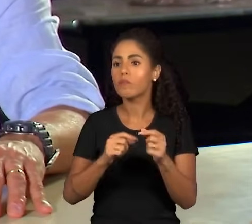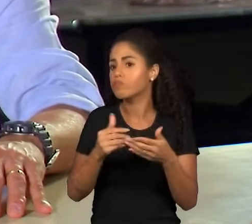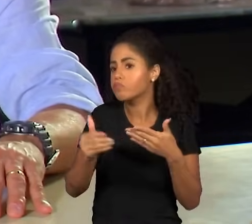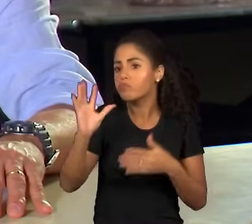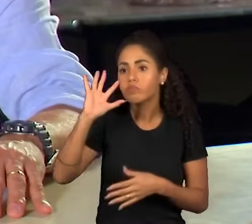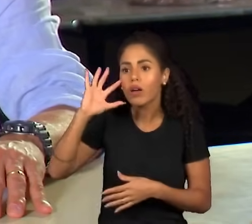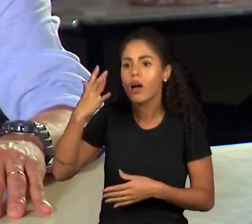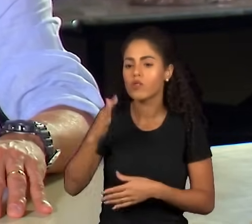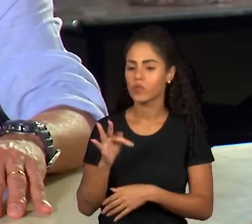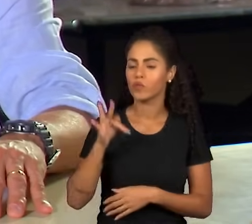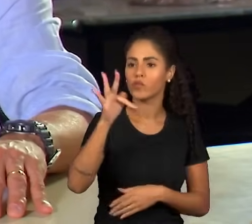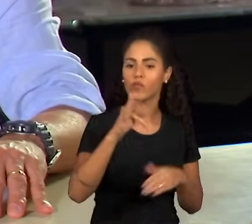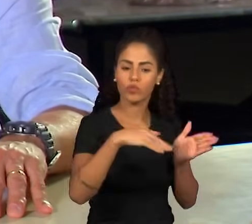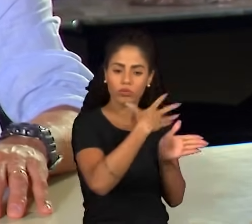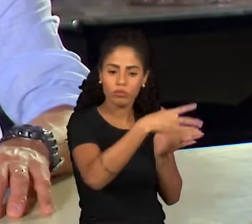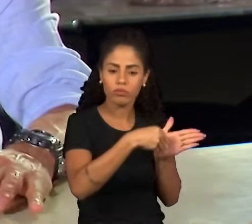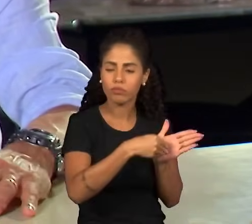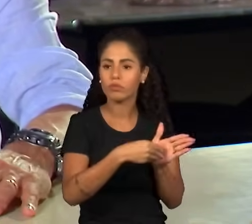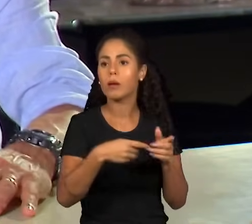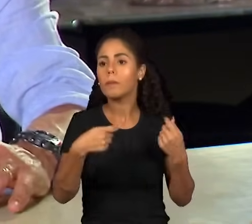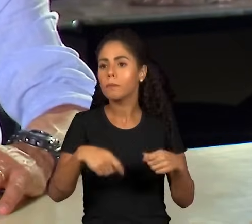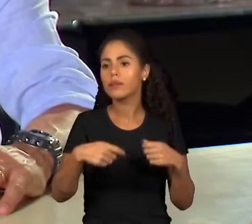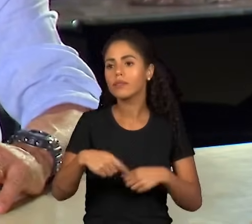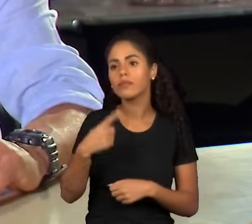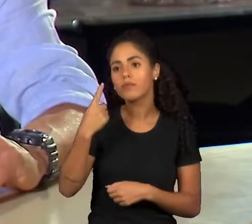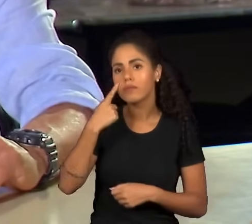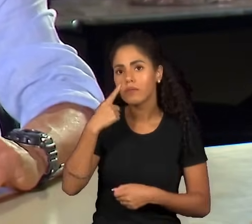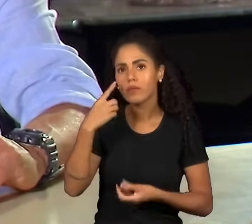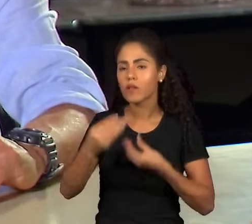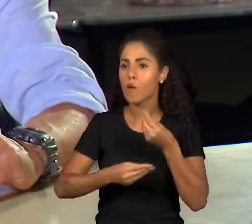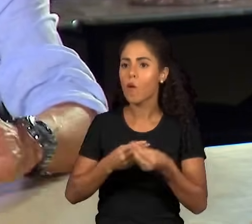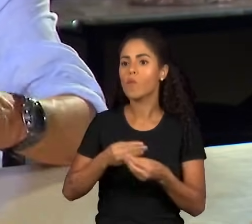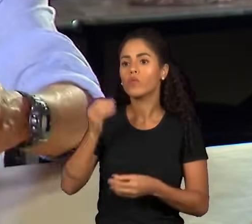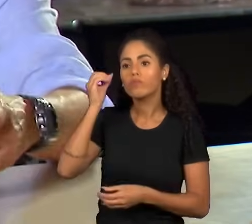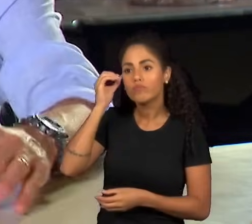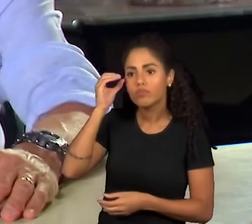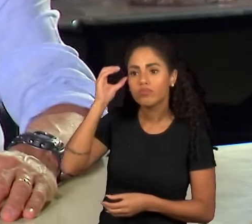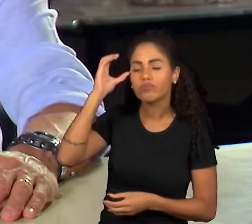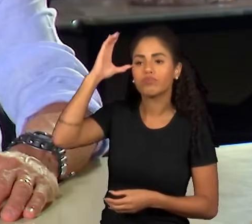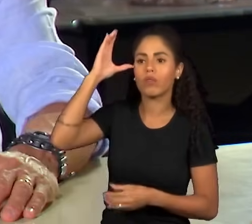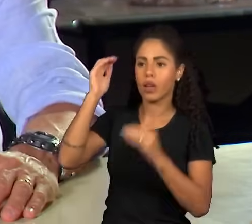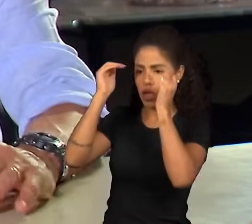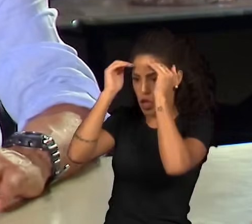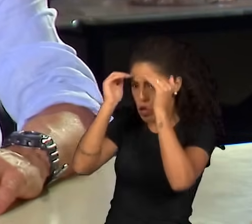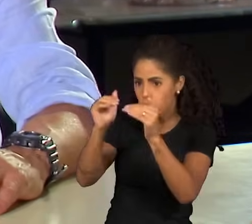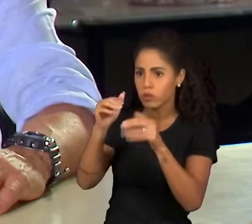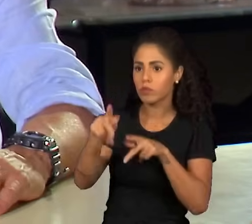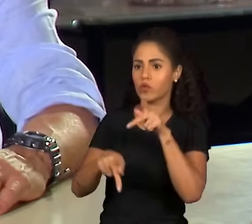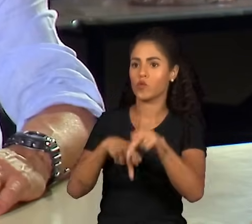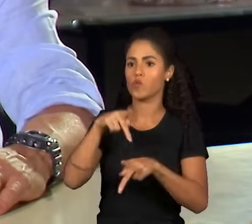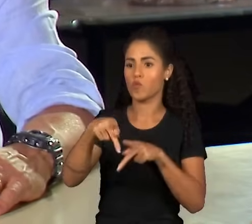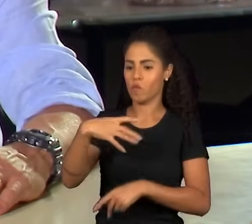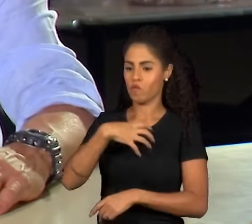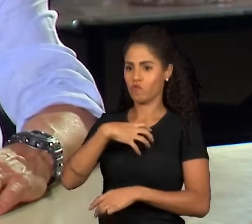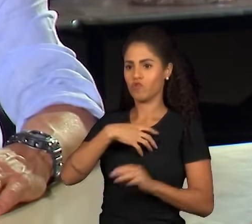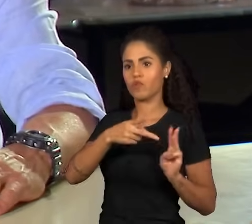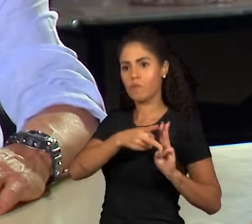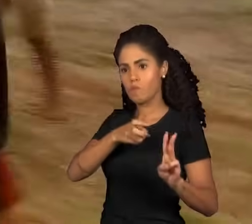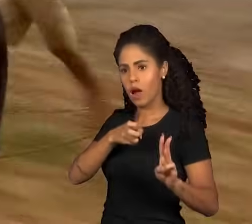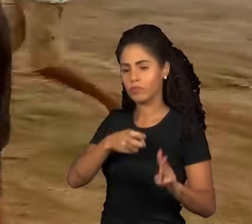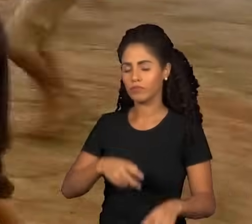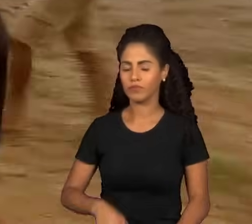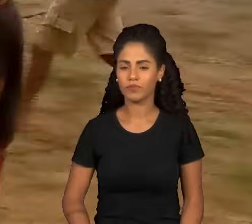futuro da Amazônia tem que contemplar as formas de conhecimento, né, e o respeito aos modos de vida das suas populações